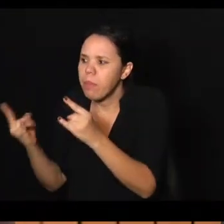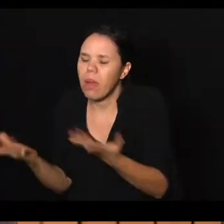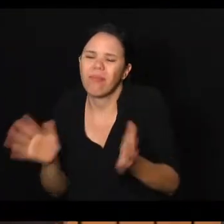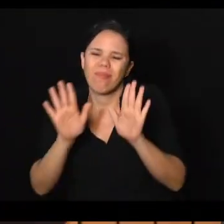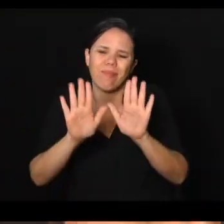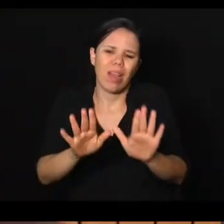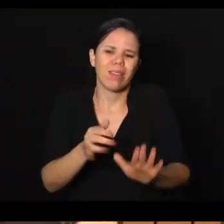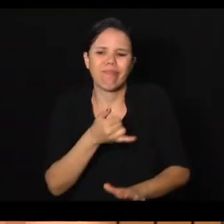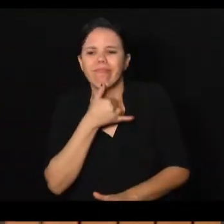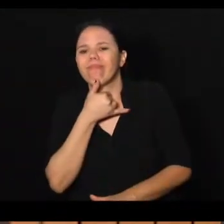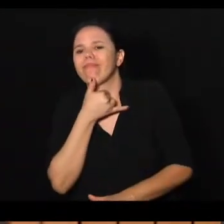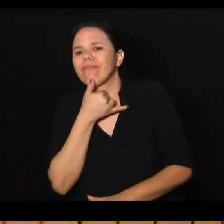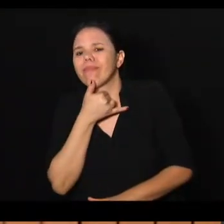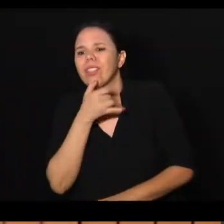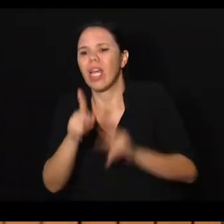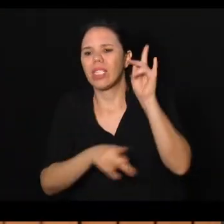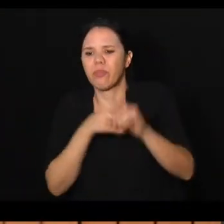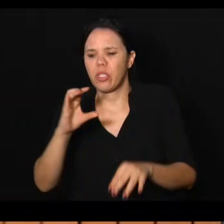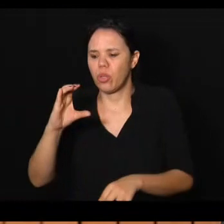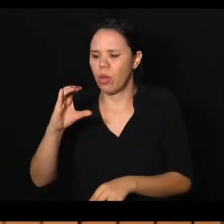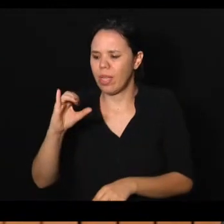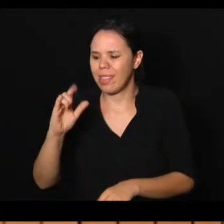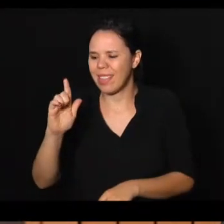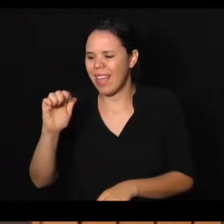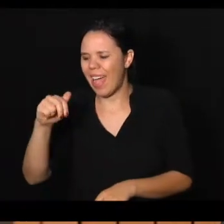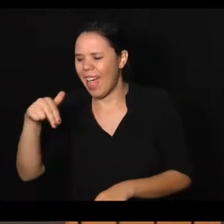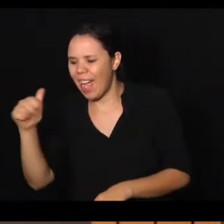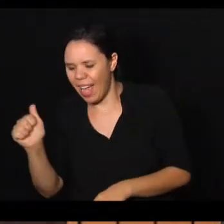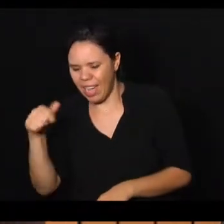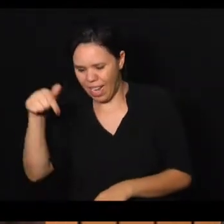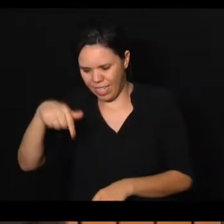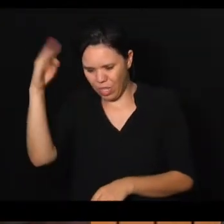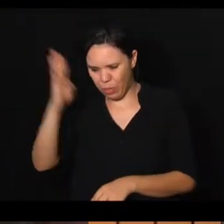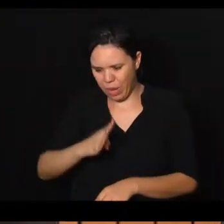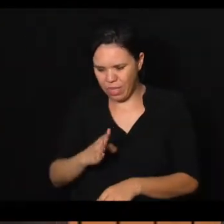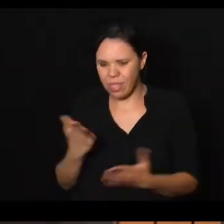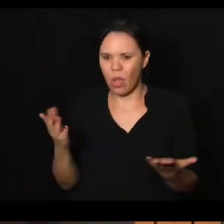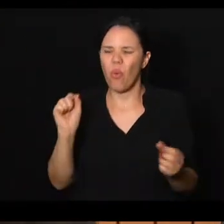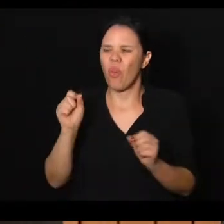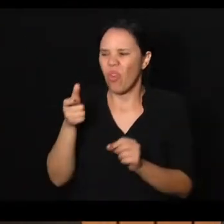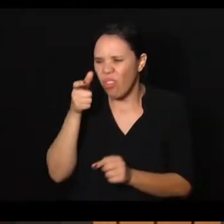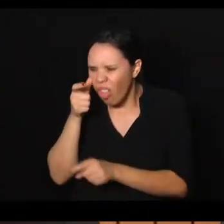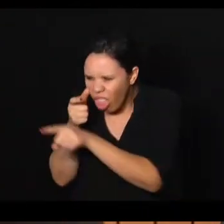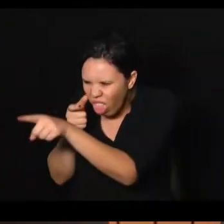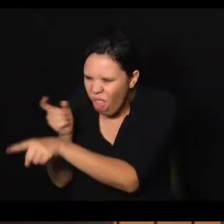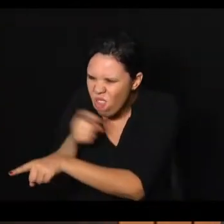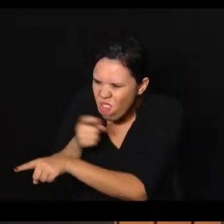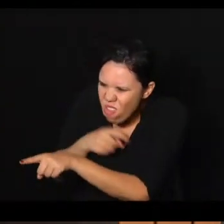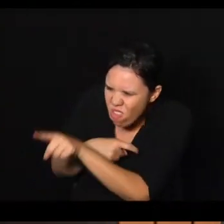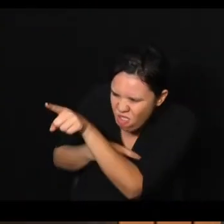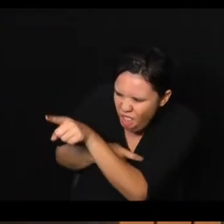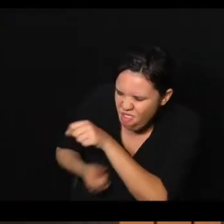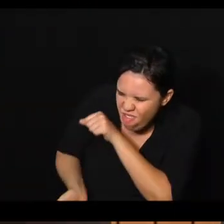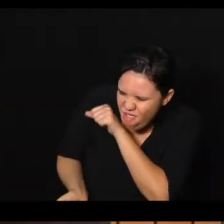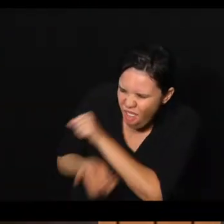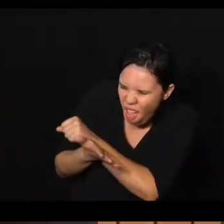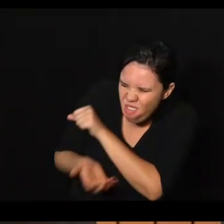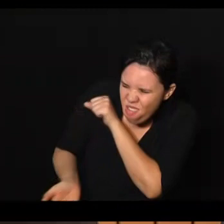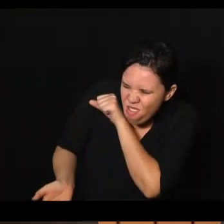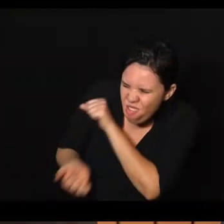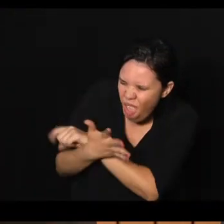Infelizmente, o cigano no Brasil ainda é visto como mentiroso, enganador